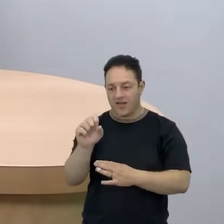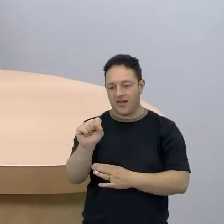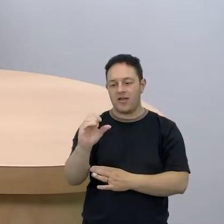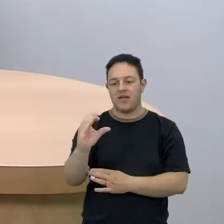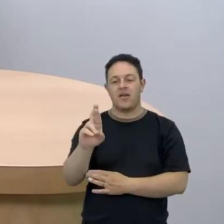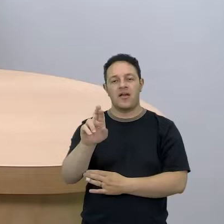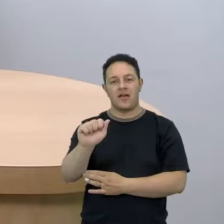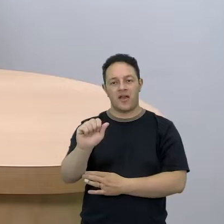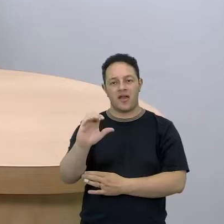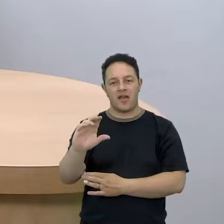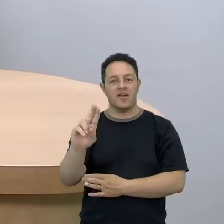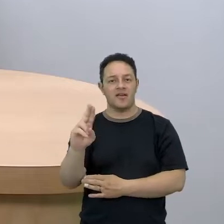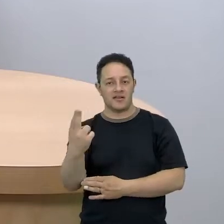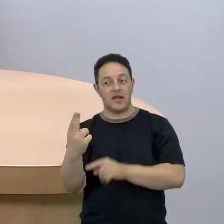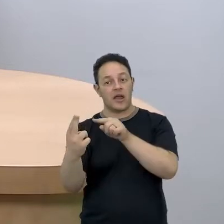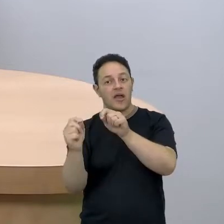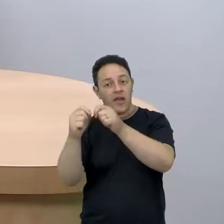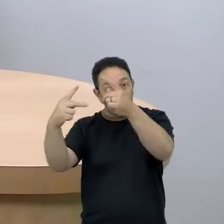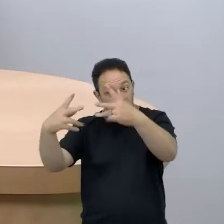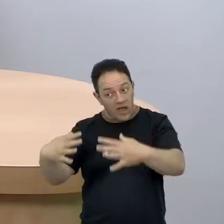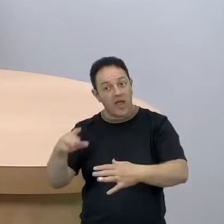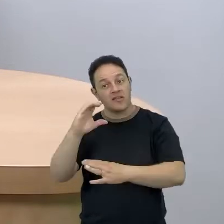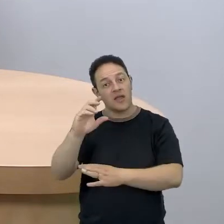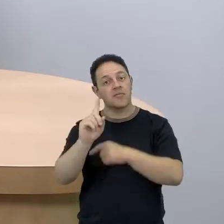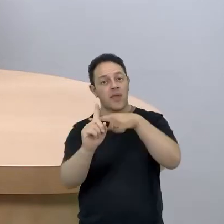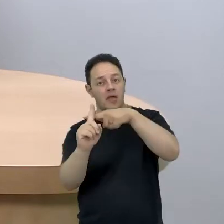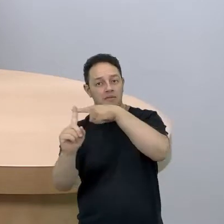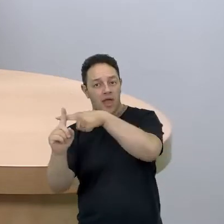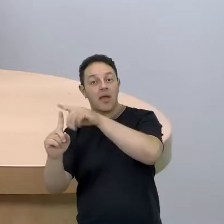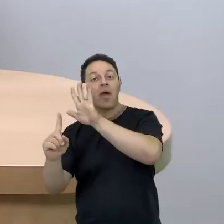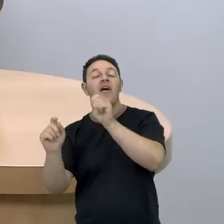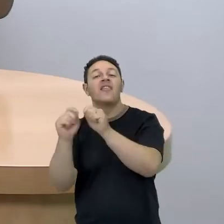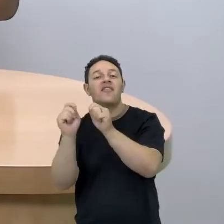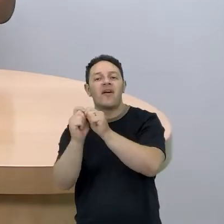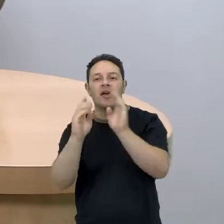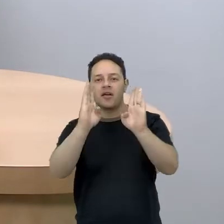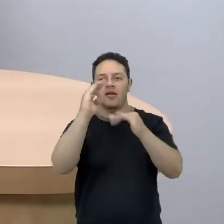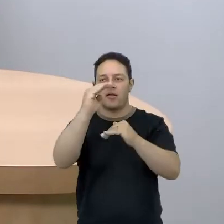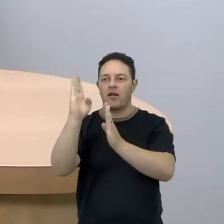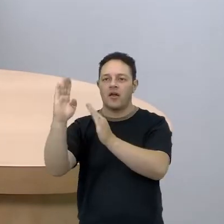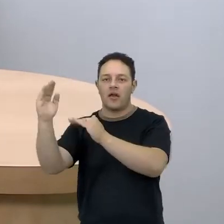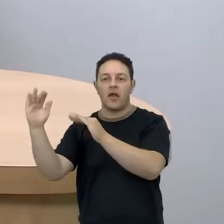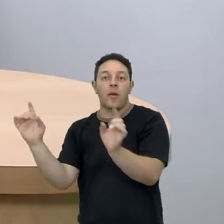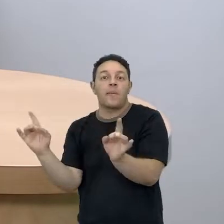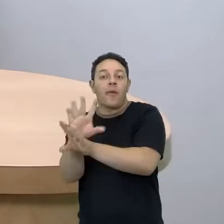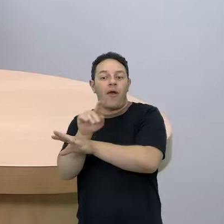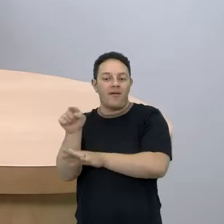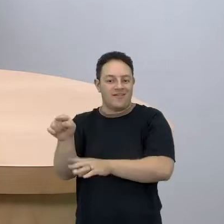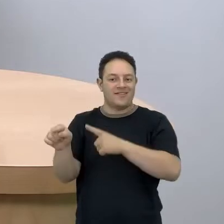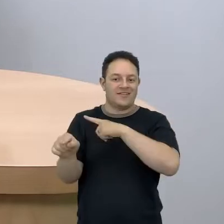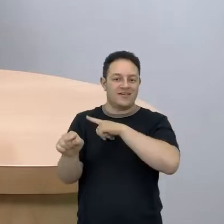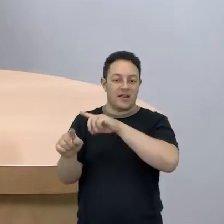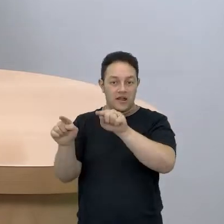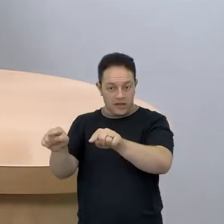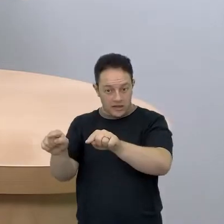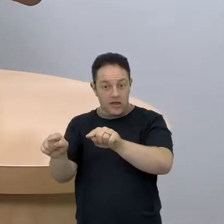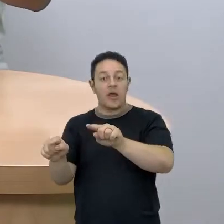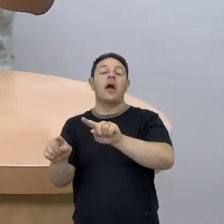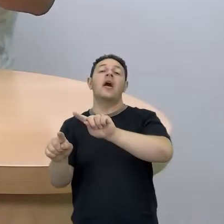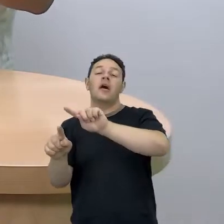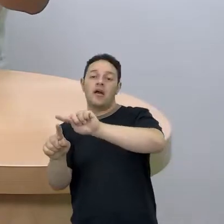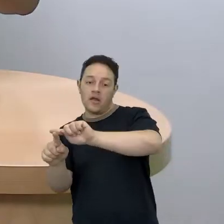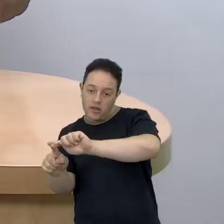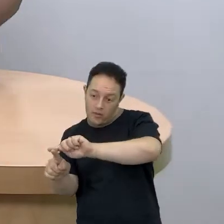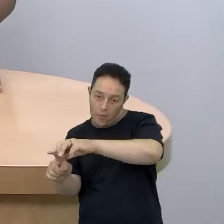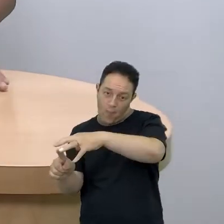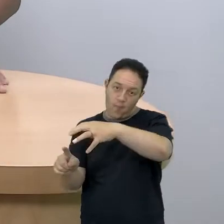C++. A questão é que você está montando blocos Fica já um pouco mais pré-montados. fácil, né? Exatamente. Então, quando você faz o